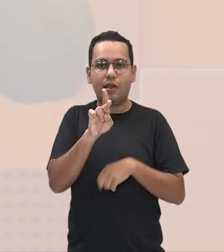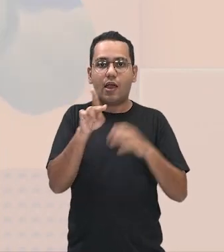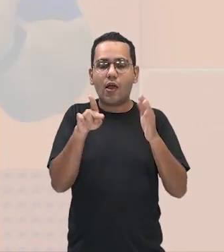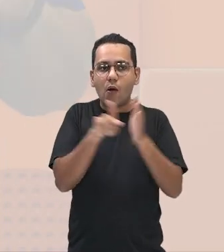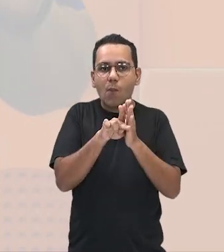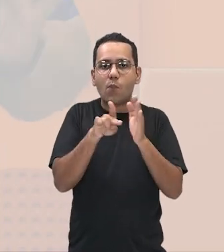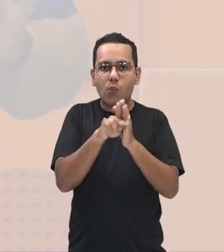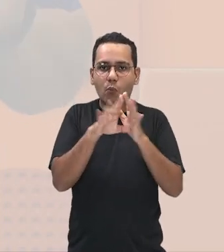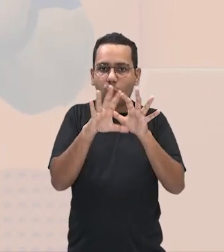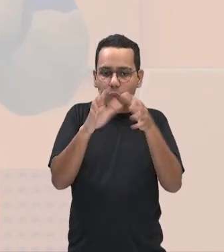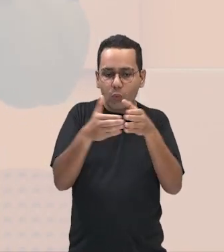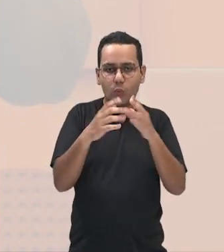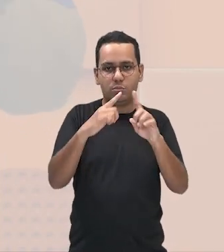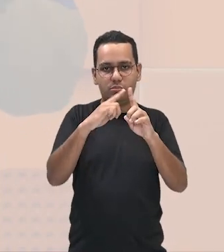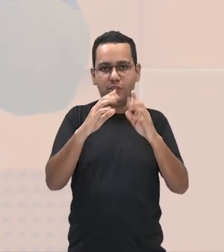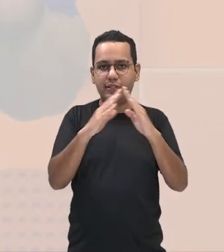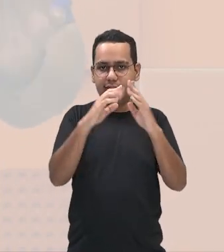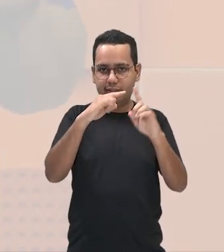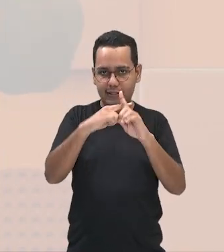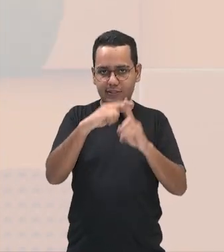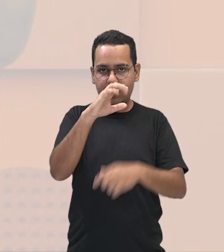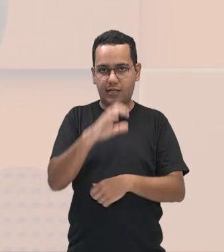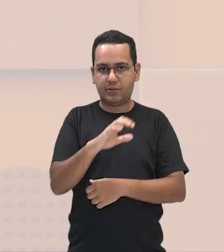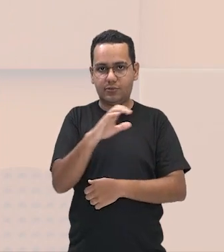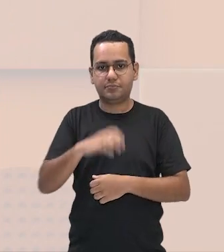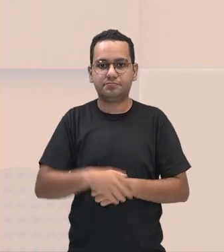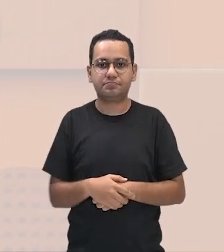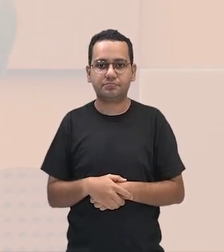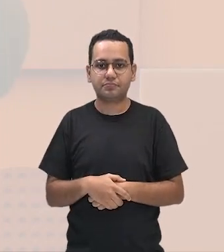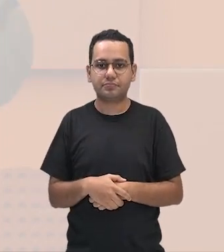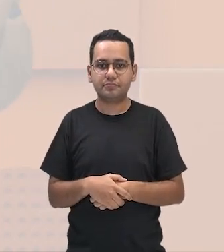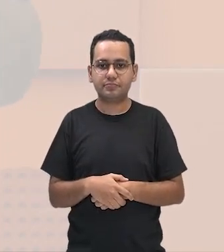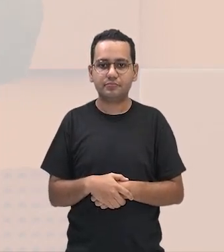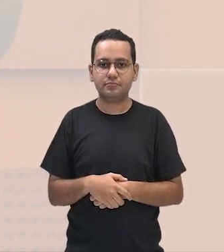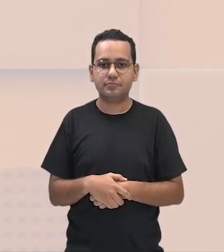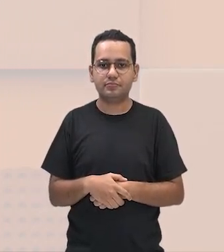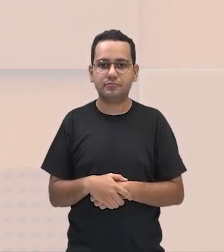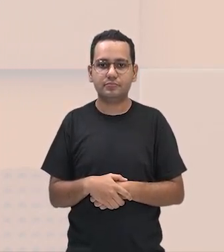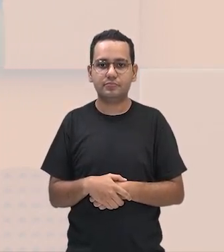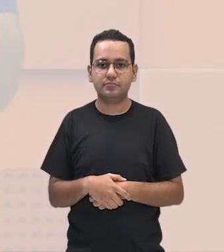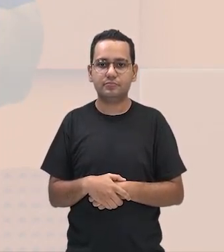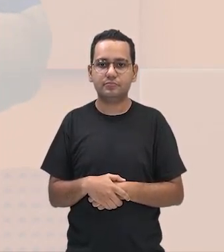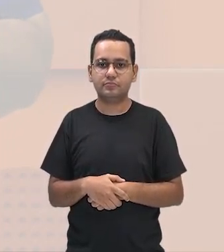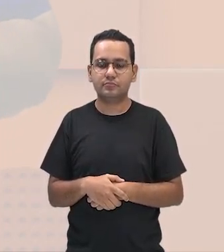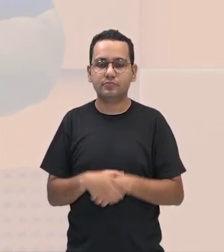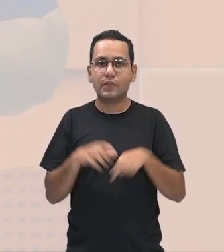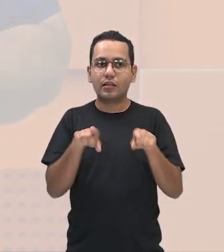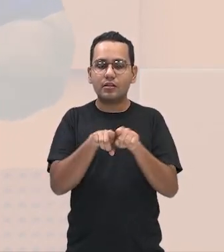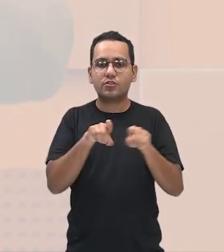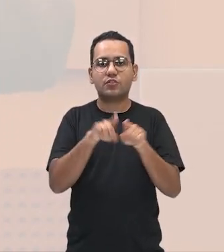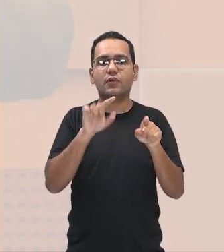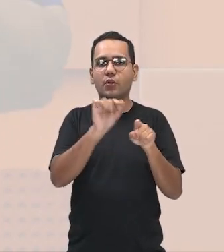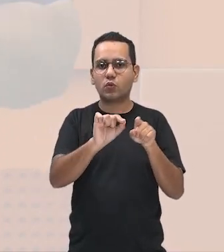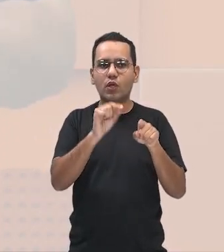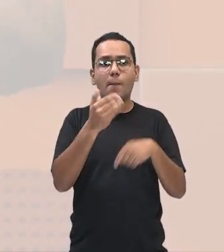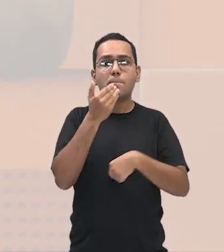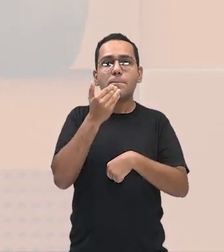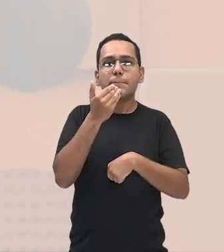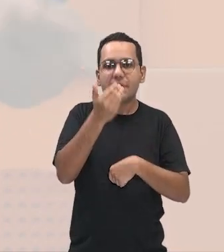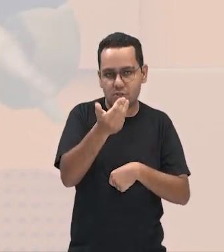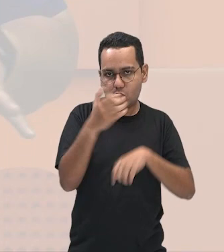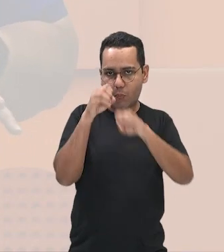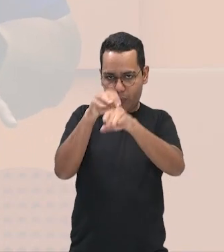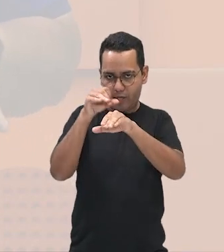Eles tinham, então, começaram a existir autorizações para a gente começar, então, a ensinar nas universidades. Lembra que o